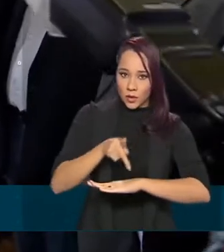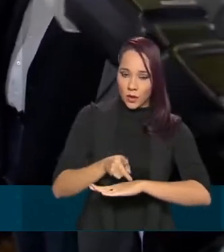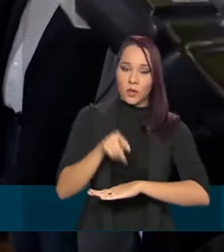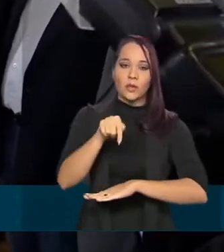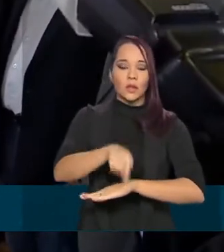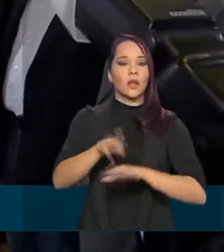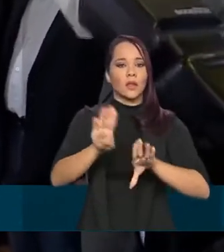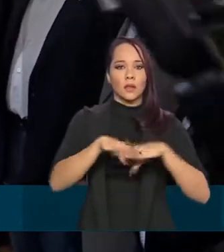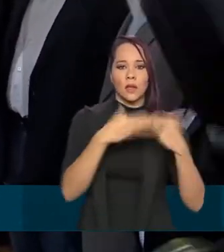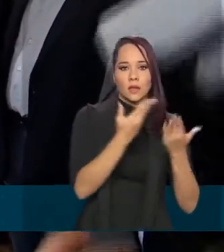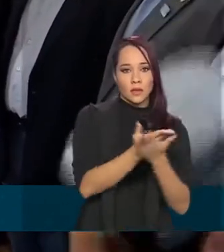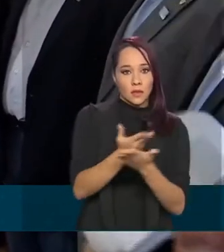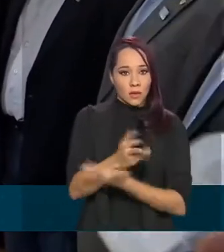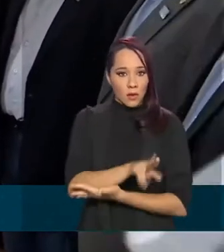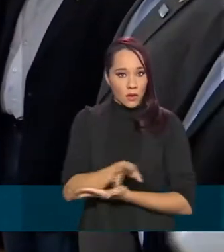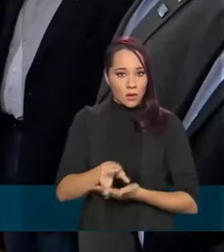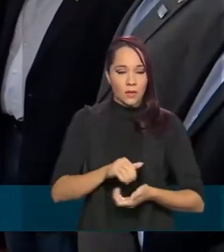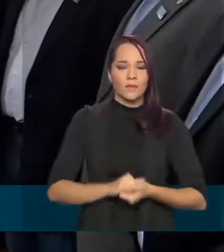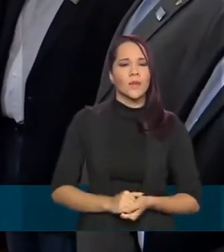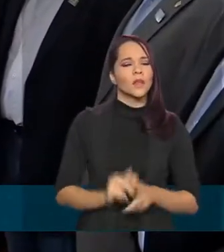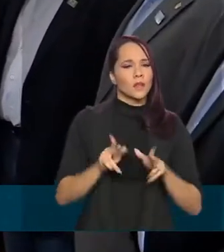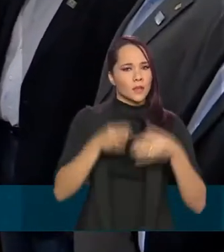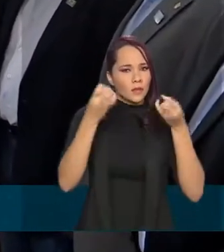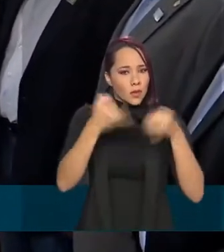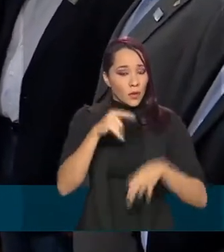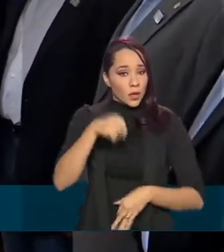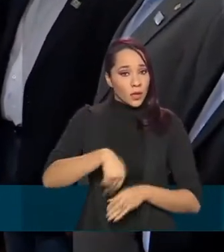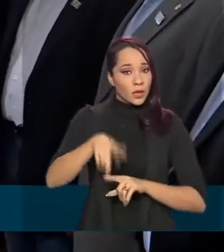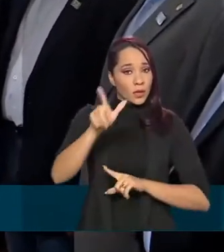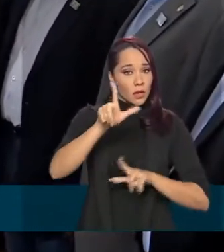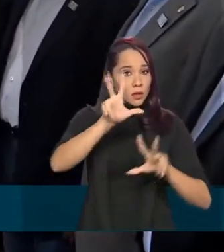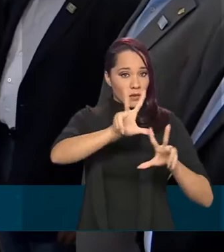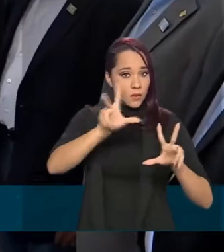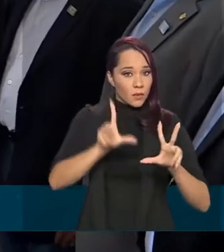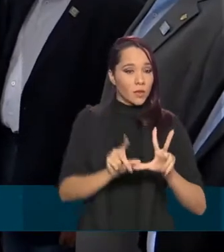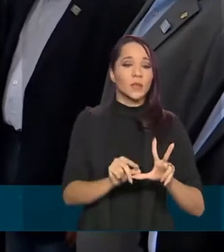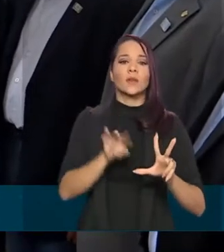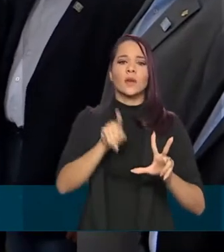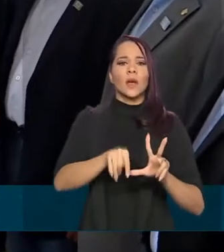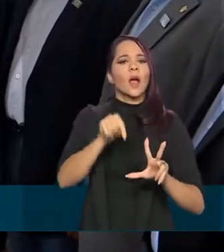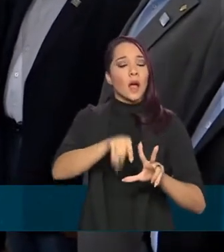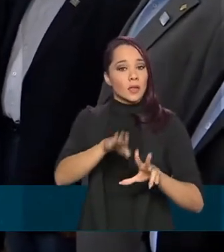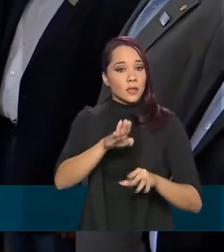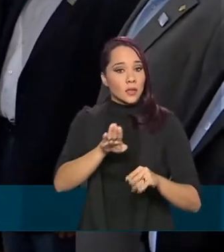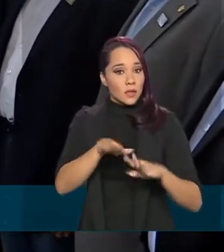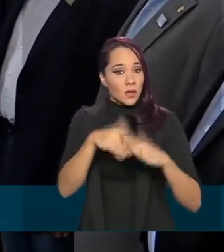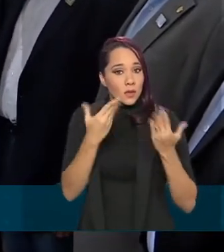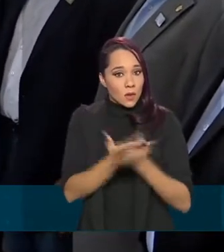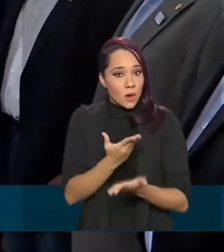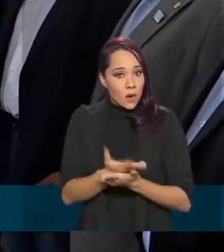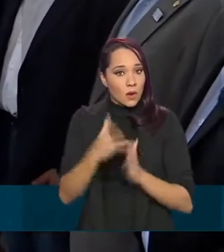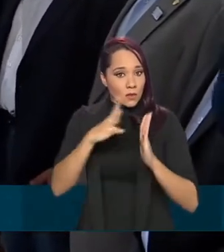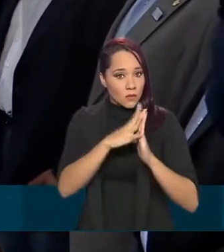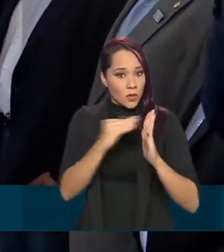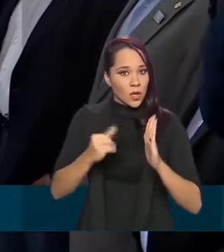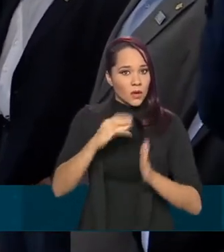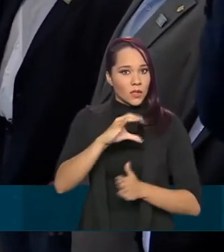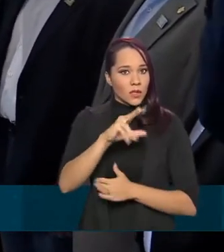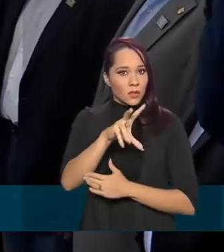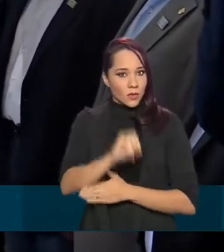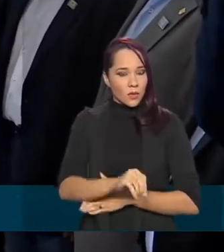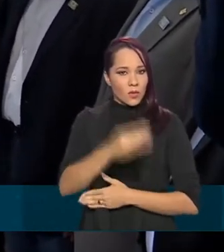das escolas. Lembrando, como a gente já falou aqui na TV Brasil, a adesão das escolas ao modelo cívico-militar